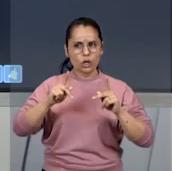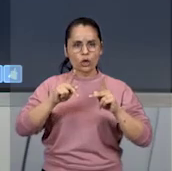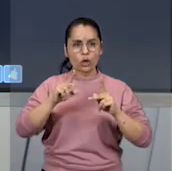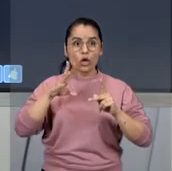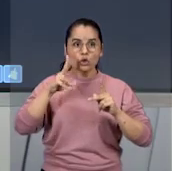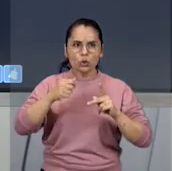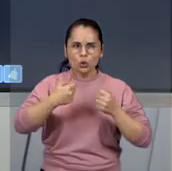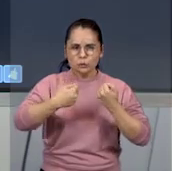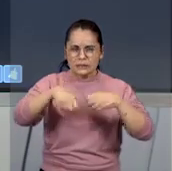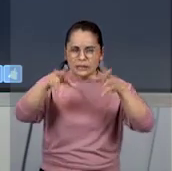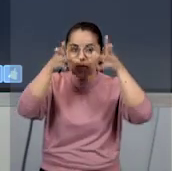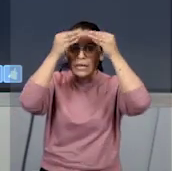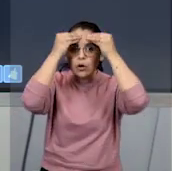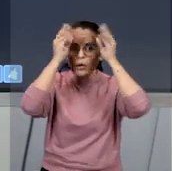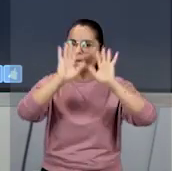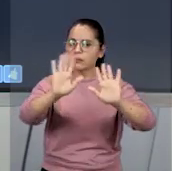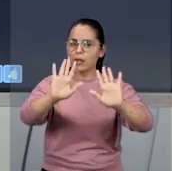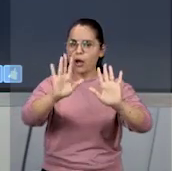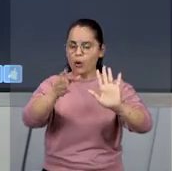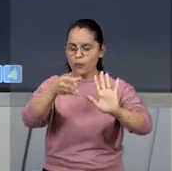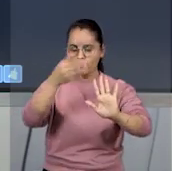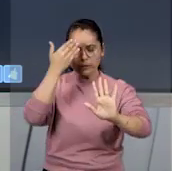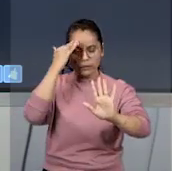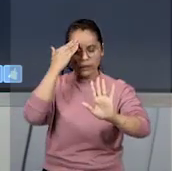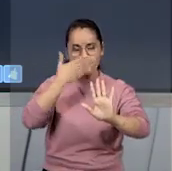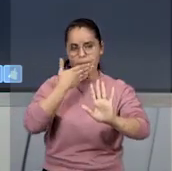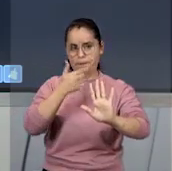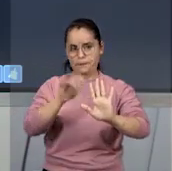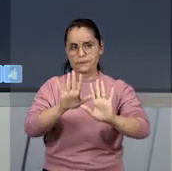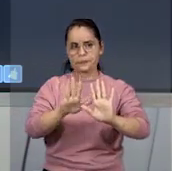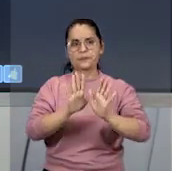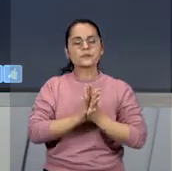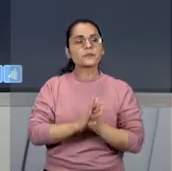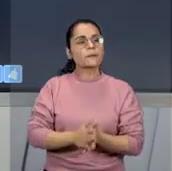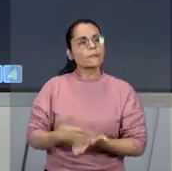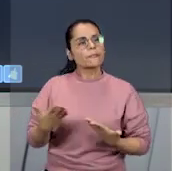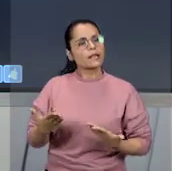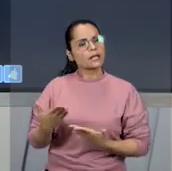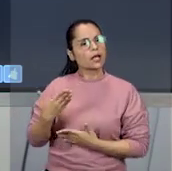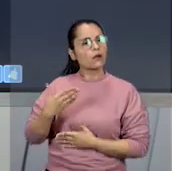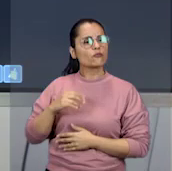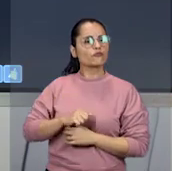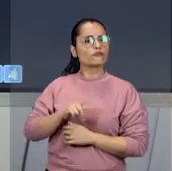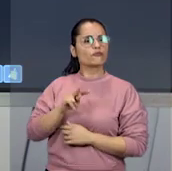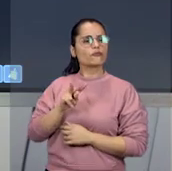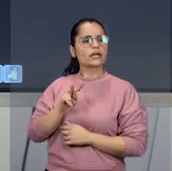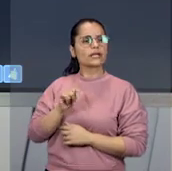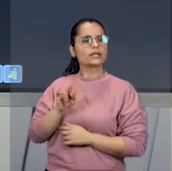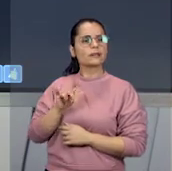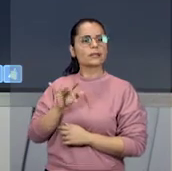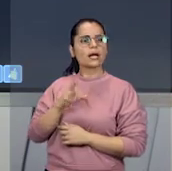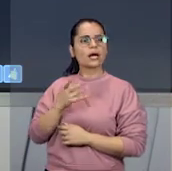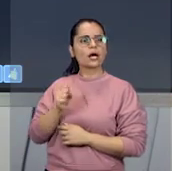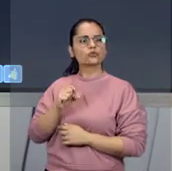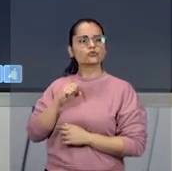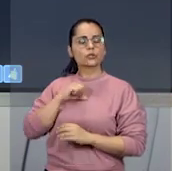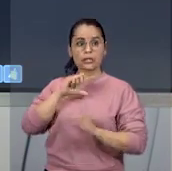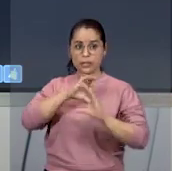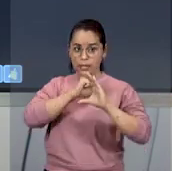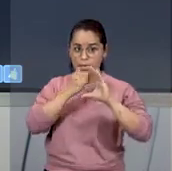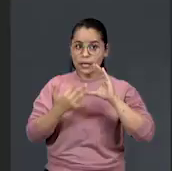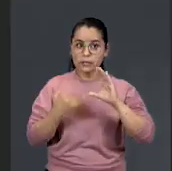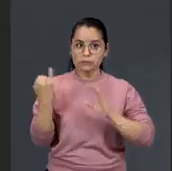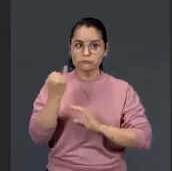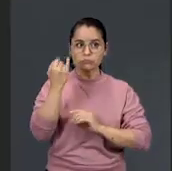tem que decorar, tem que entender. Vamos lá, vertebrata. Vertebrados são um grupo que apresenta a característica